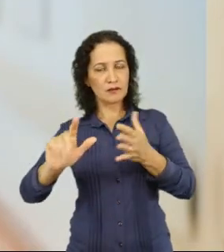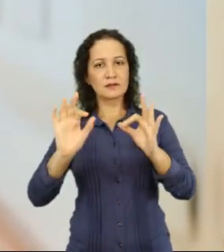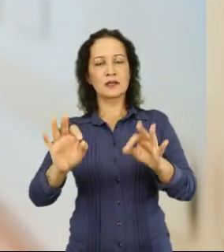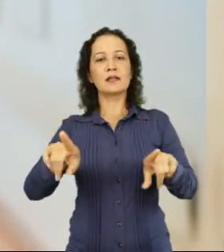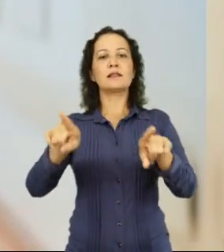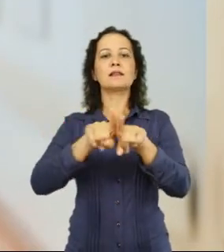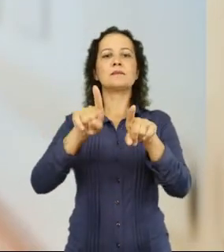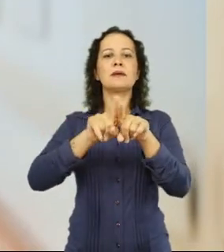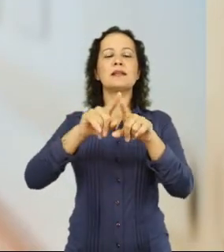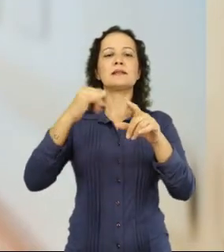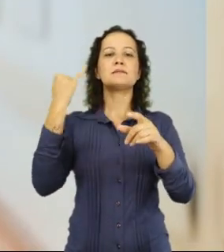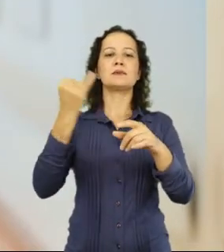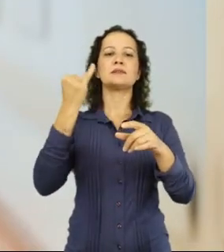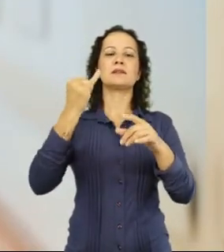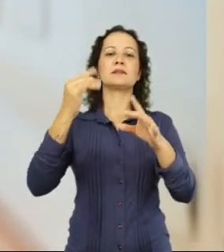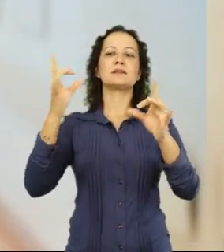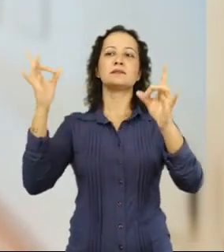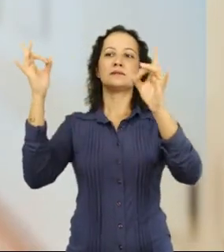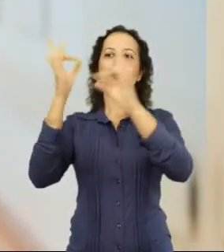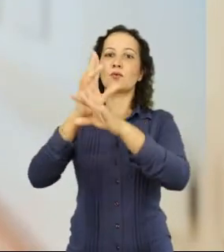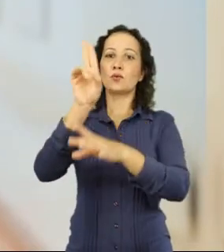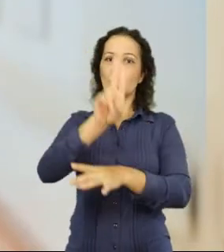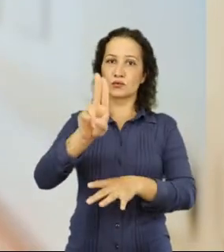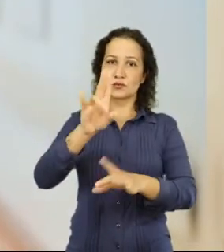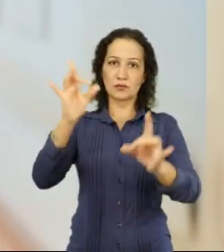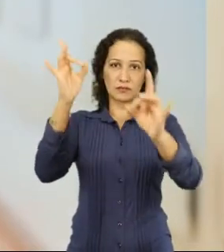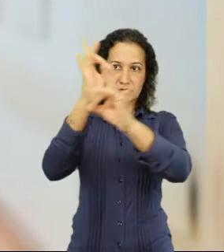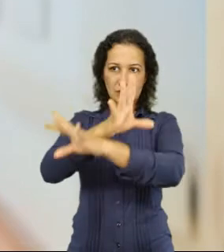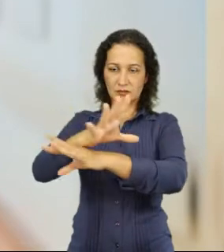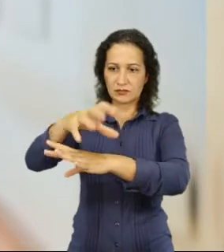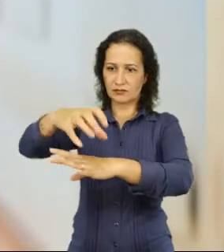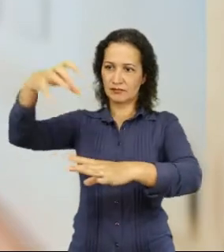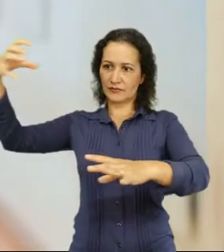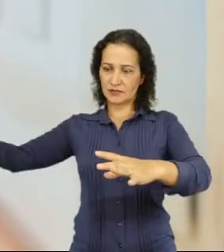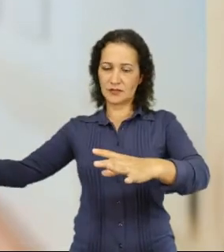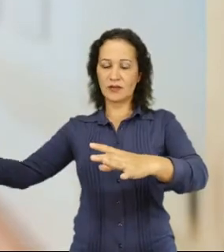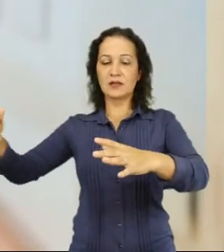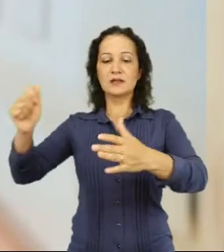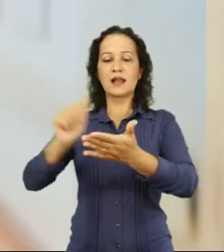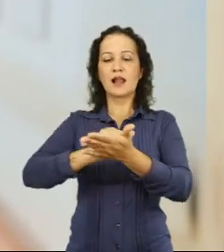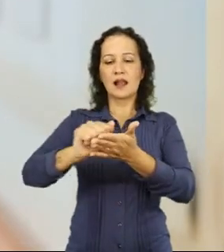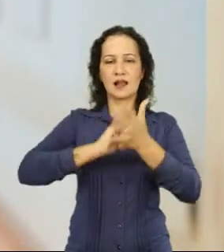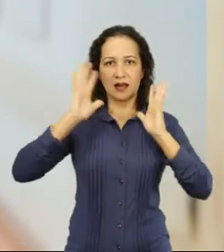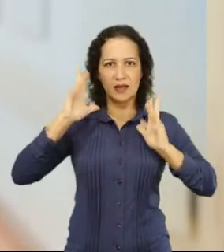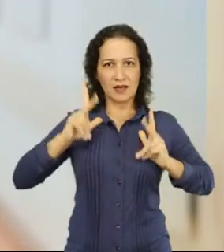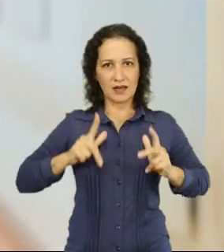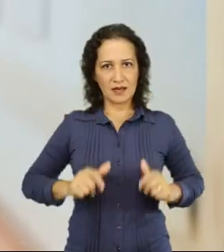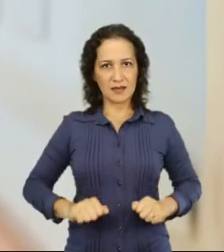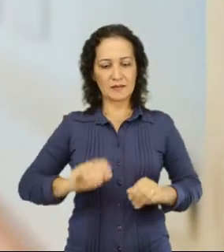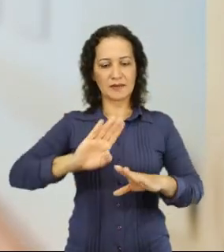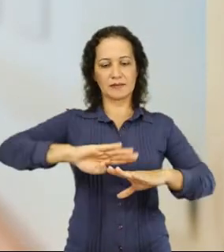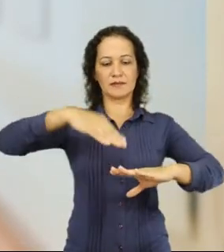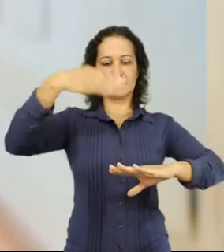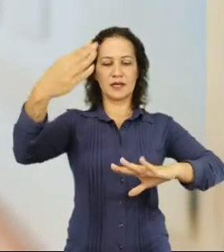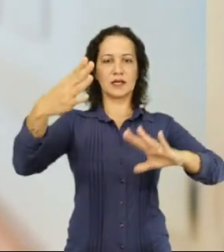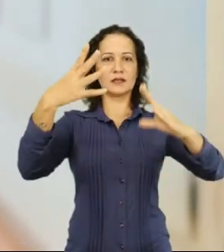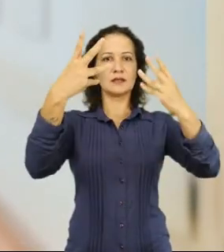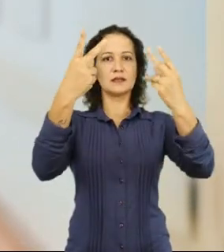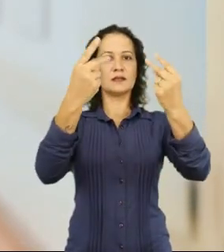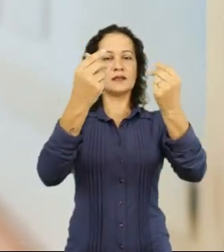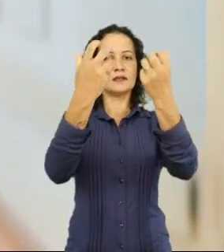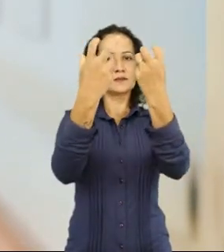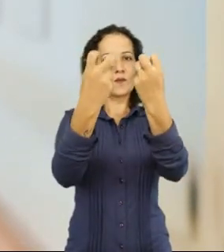neutro e secar cuidadosamente essas caixas após o uso, mantendo-as abertas até que estejam